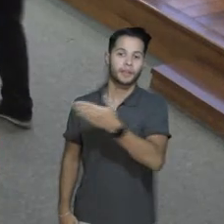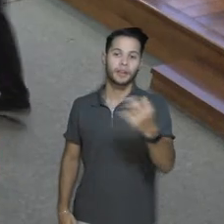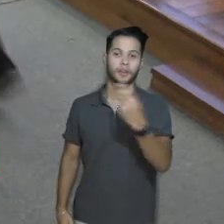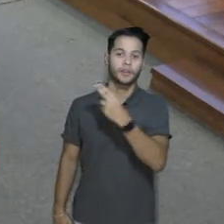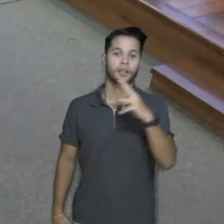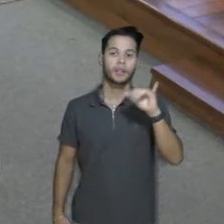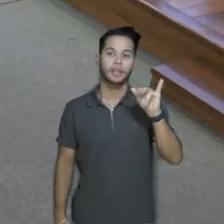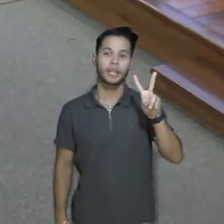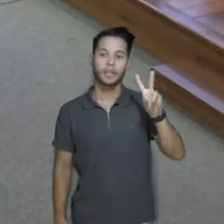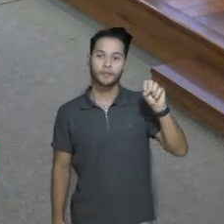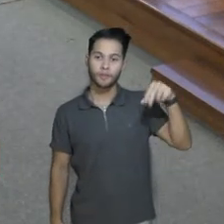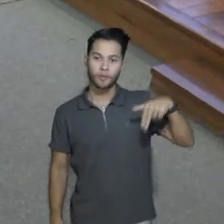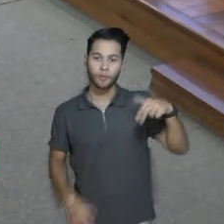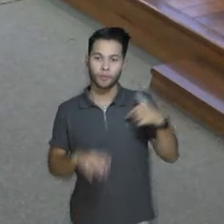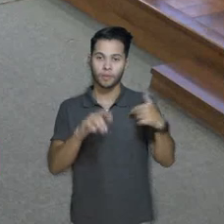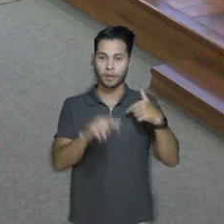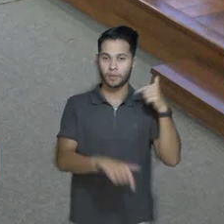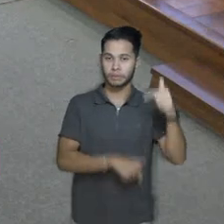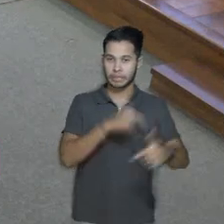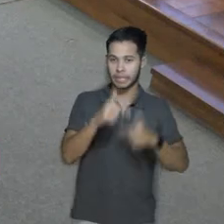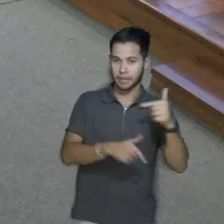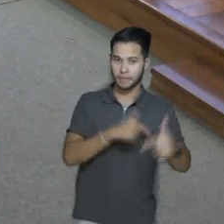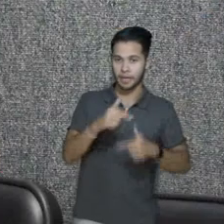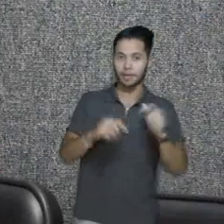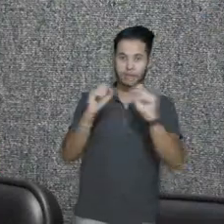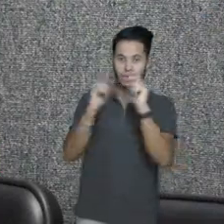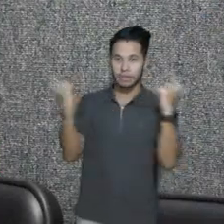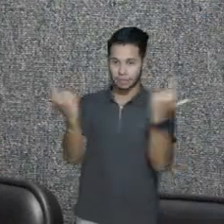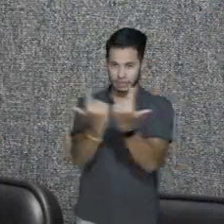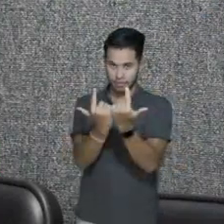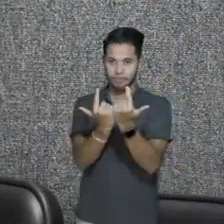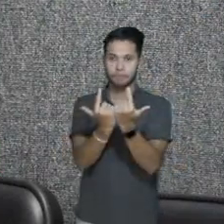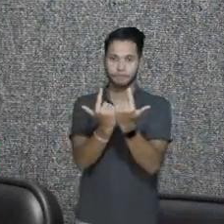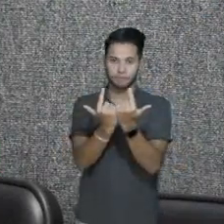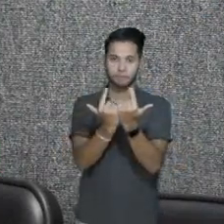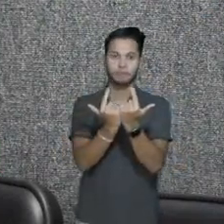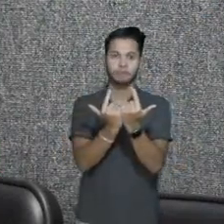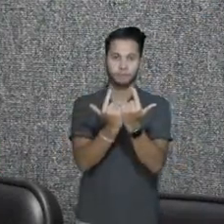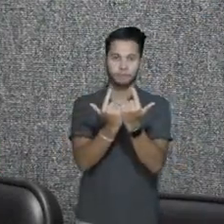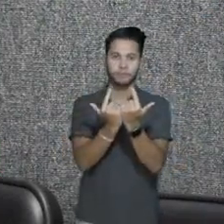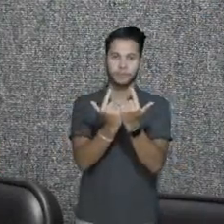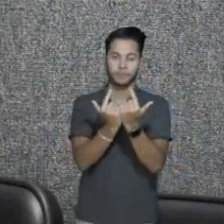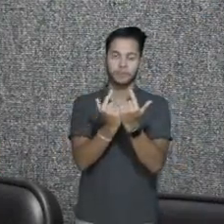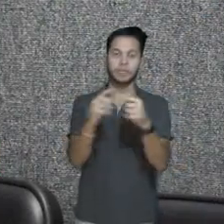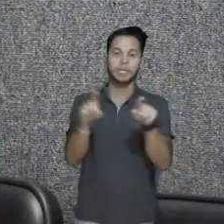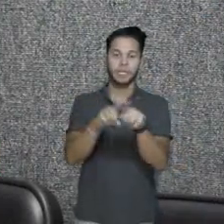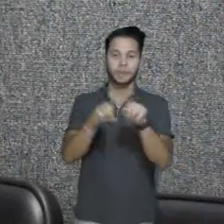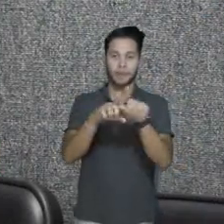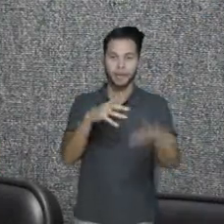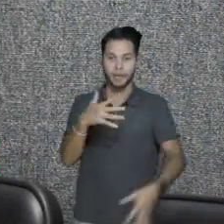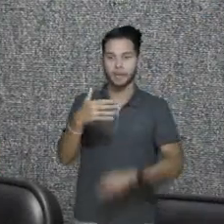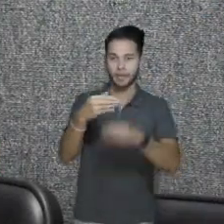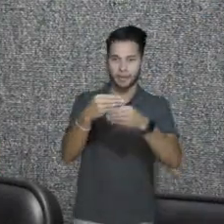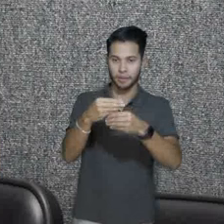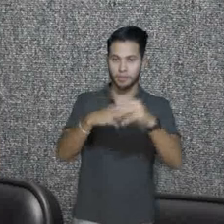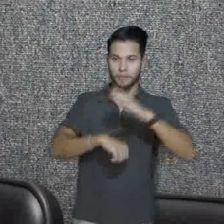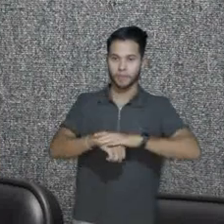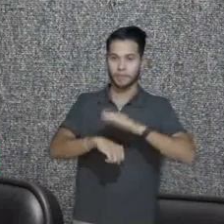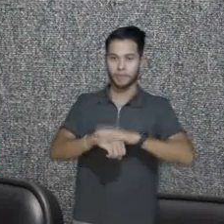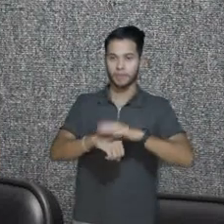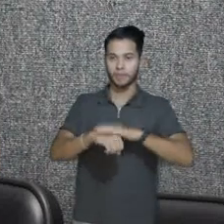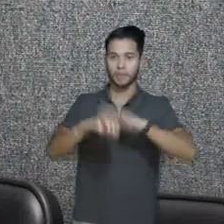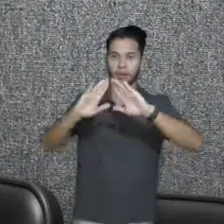Souza funcionário de carreira da Assembleia Legislativa e também contribuinte com a escola do legislativo e assim